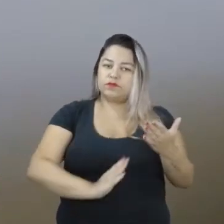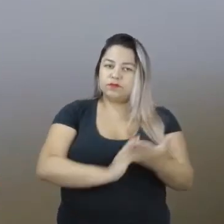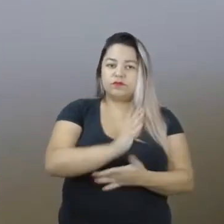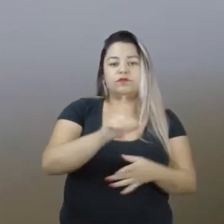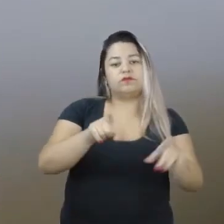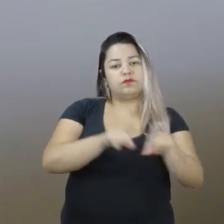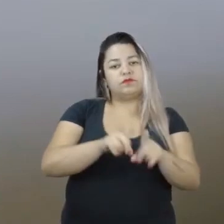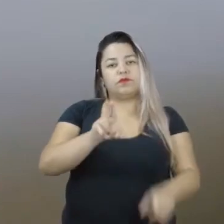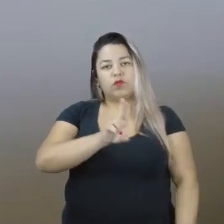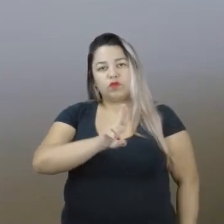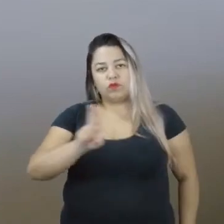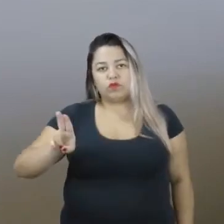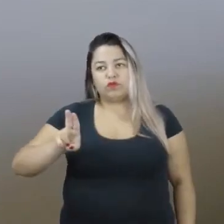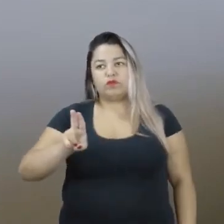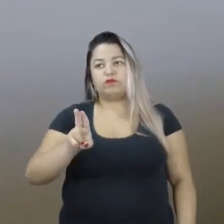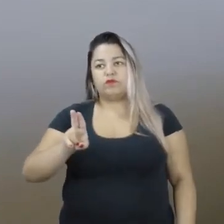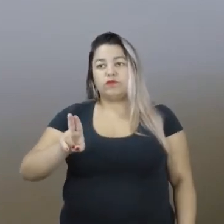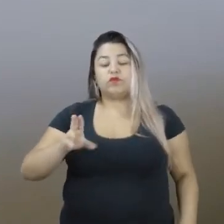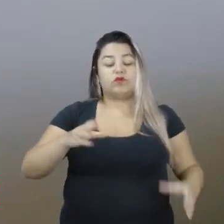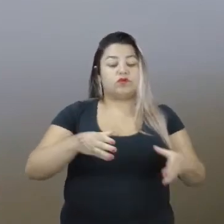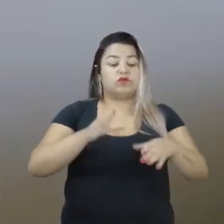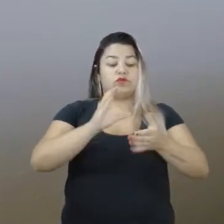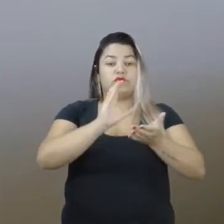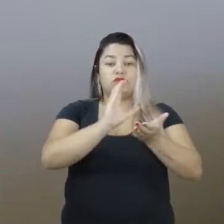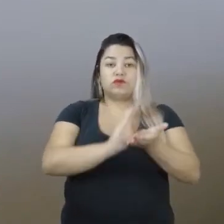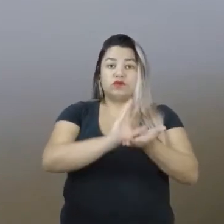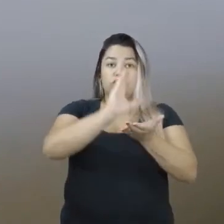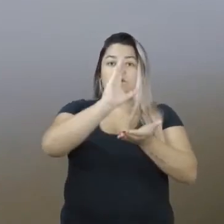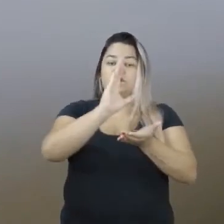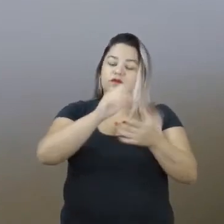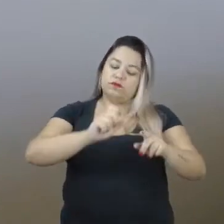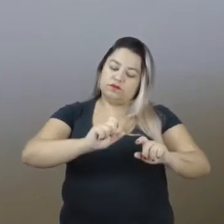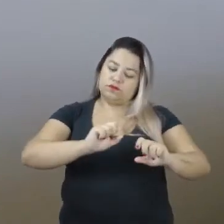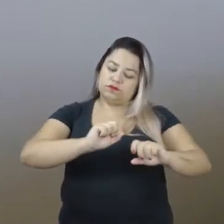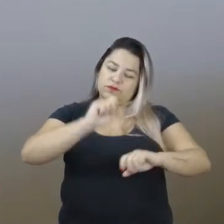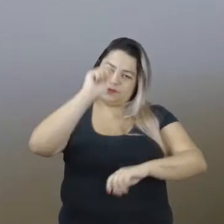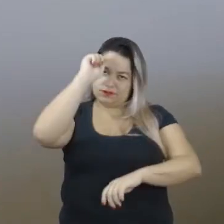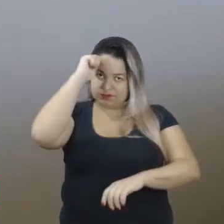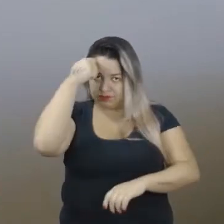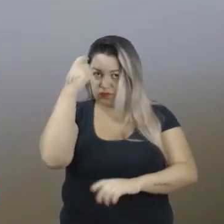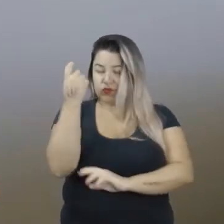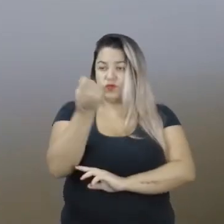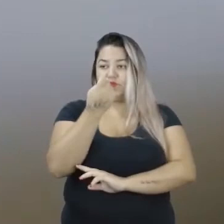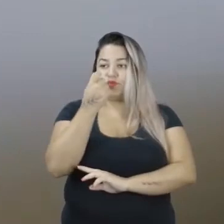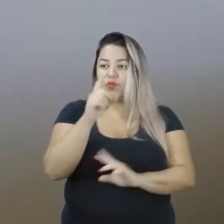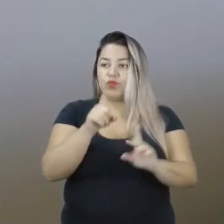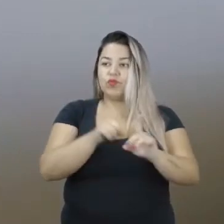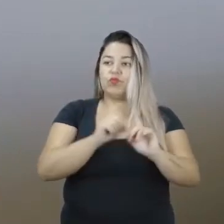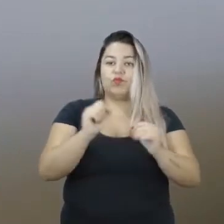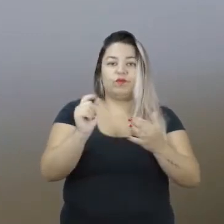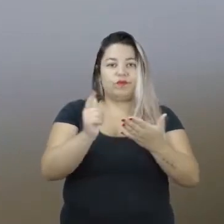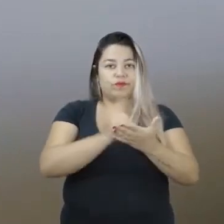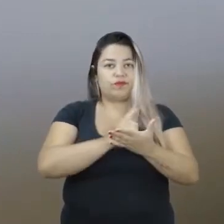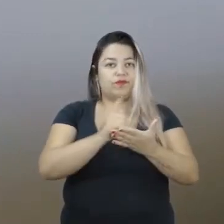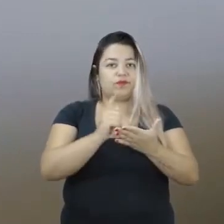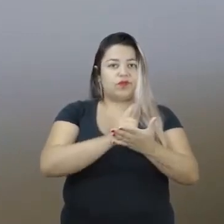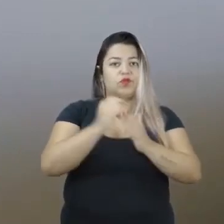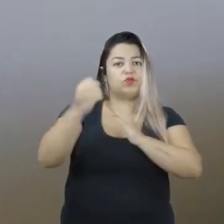o nome dos lanceiros negros, uma luta histórica do Rio Grande do Sul, no livro dos Heróis da